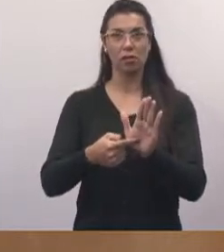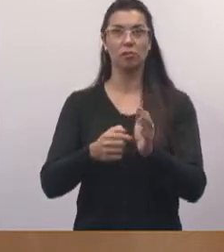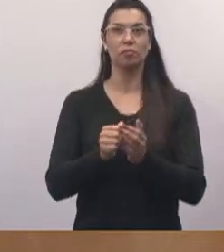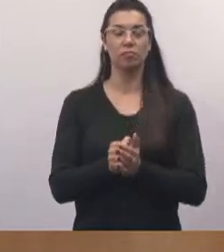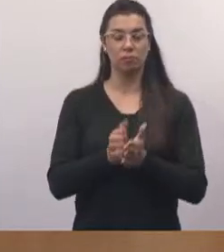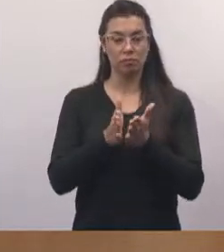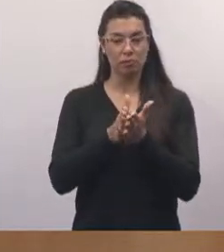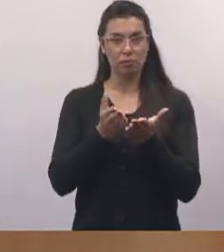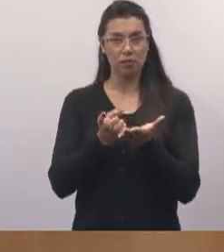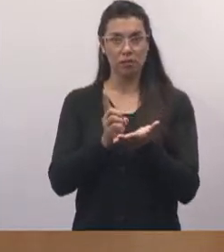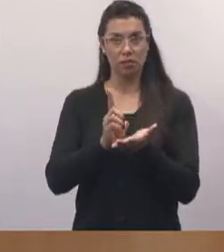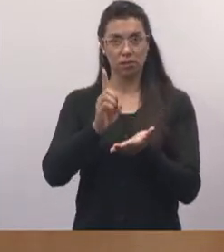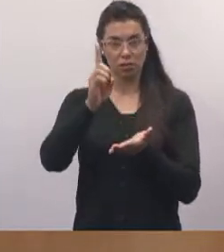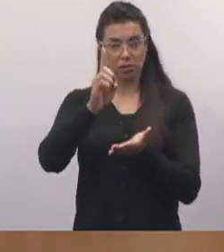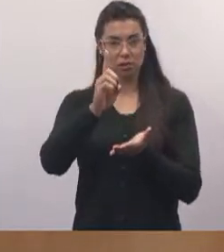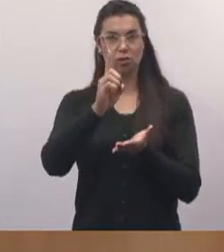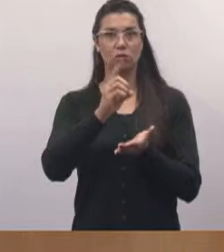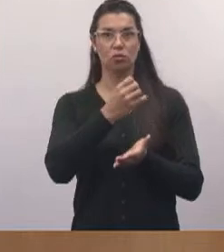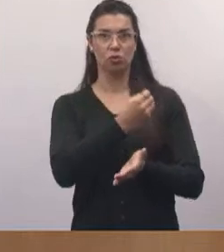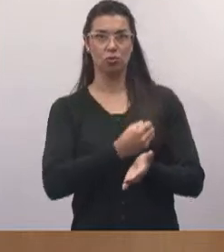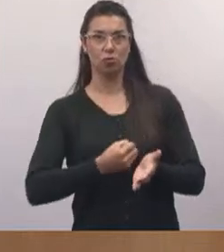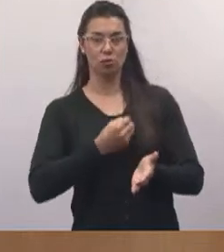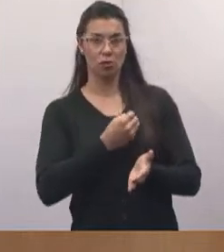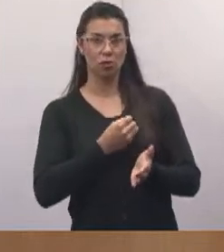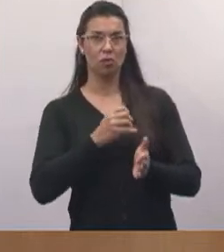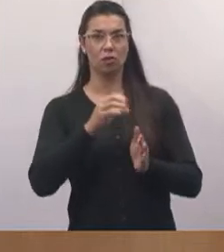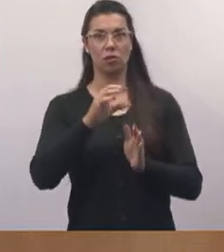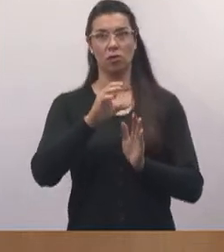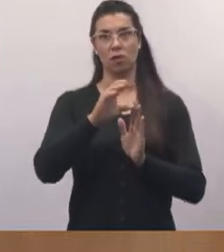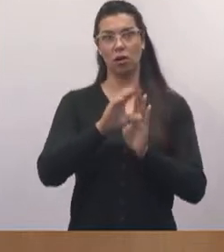João, 21 ao 27.